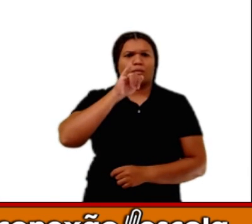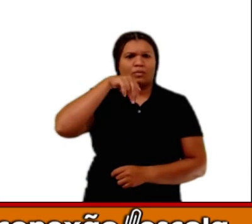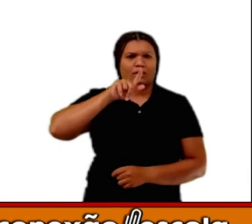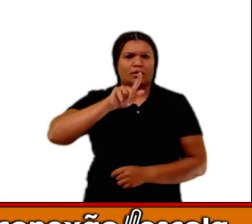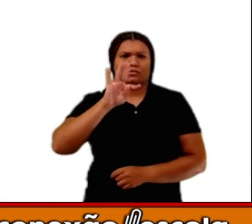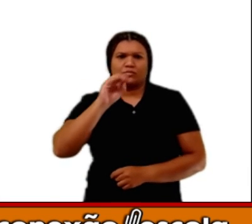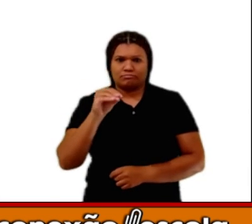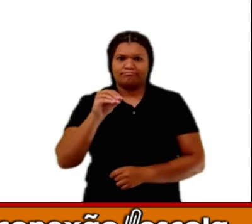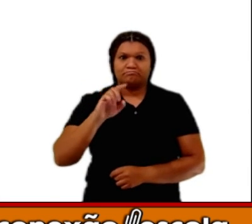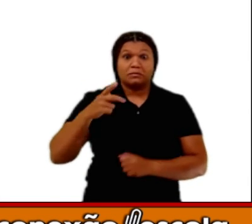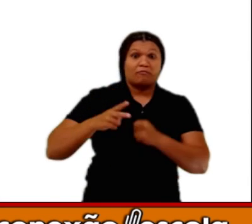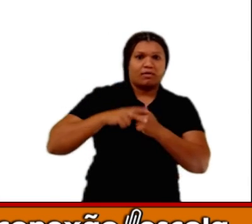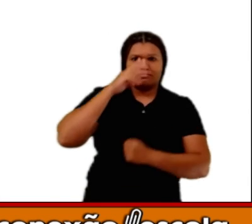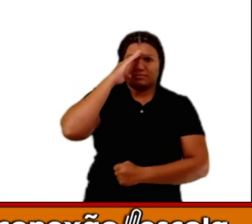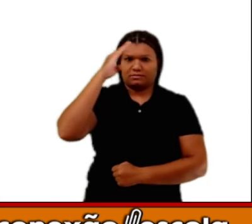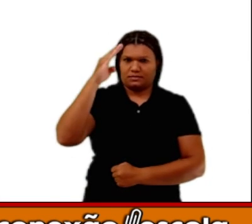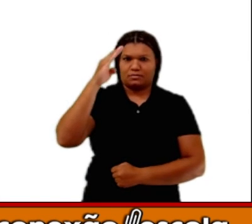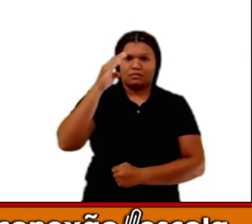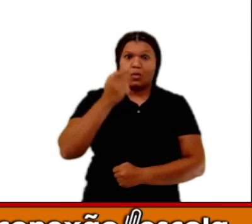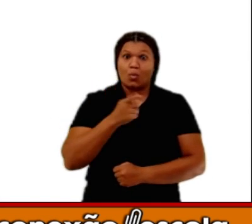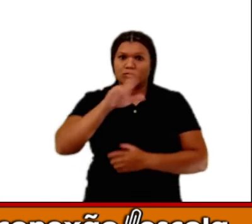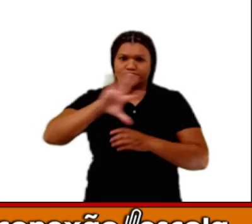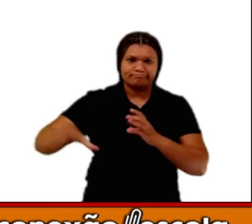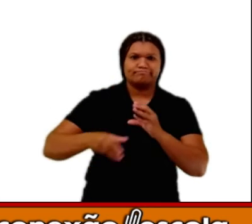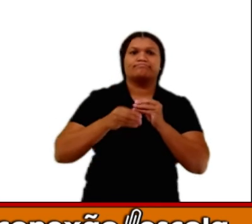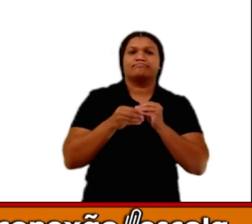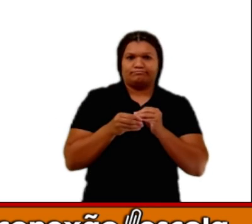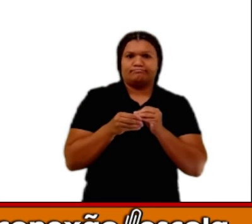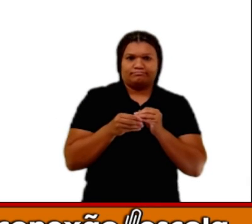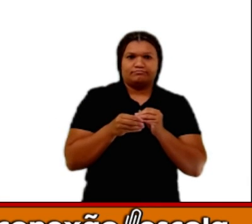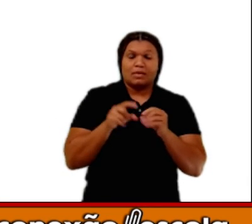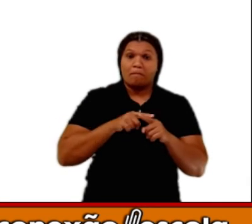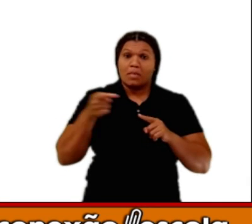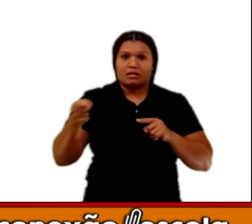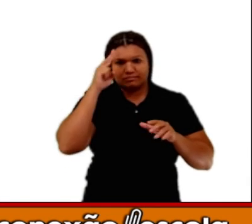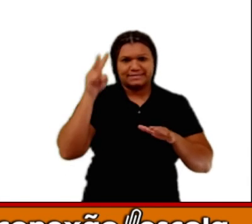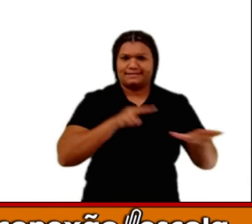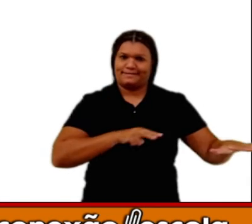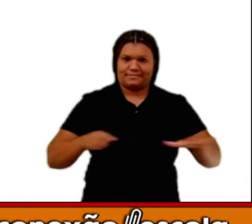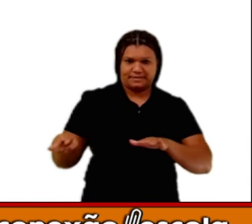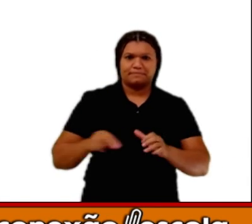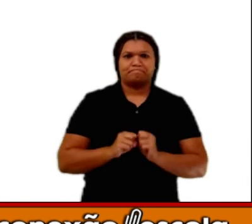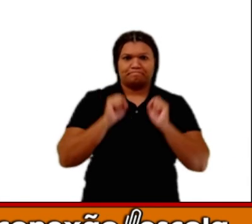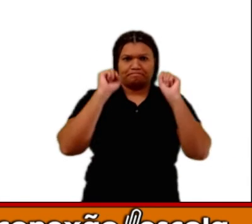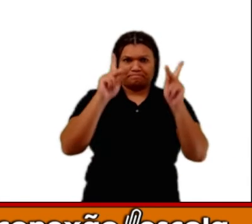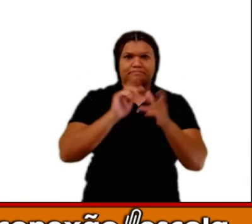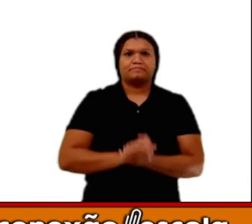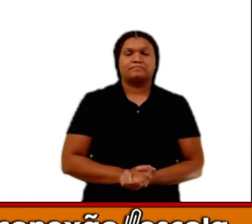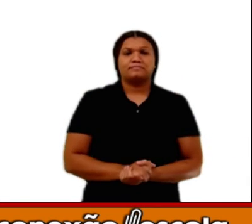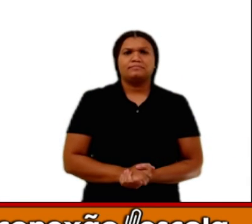verbo principal que eu te amo e por fim o complemento next week é próxima semana certo